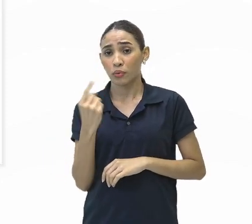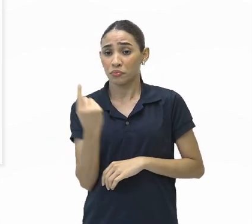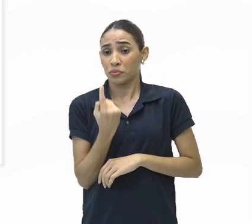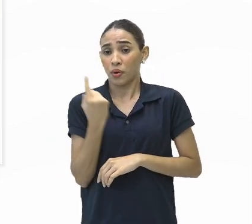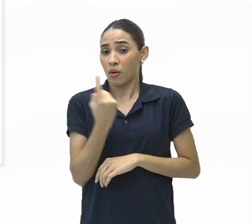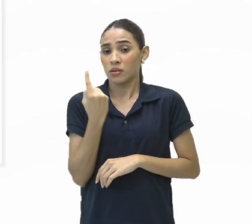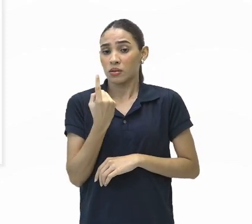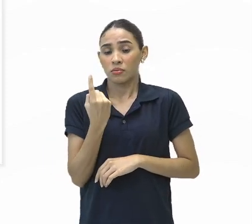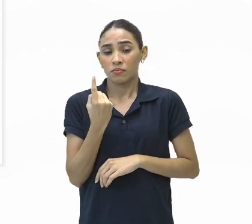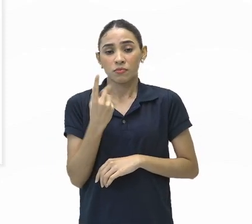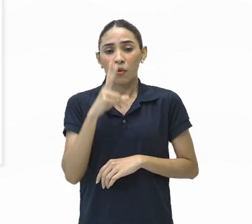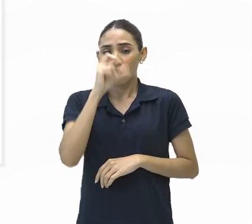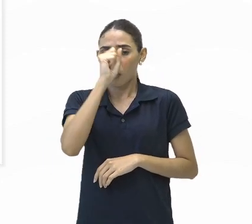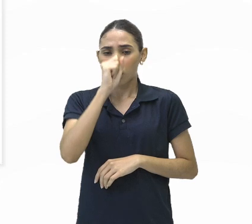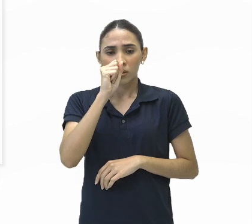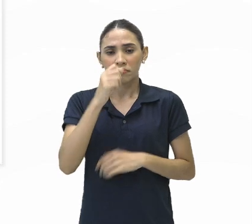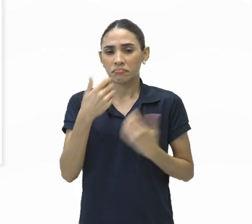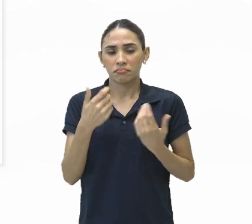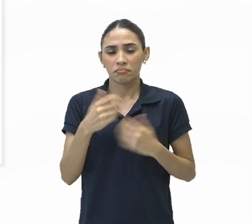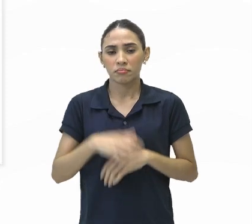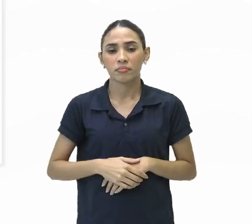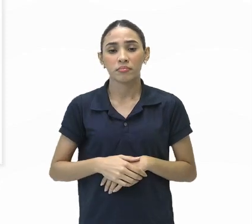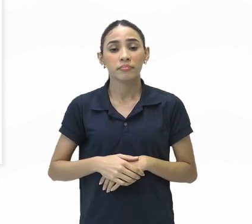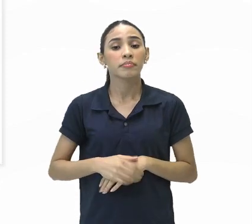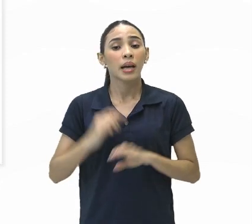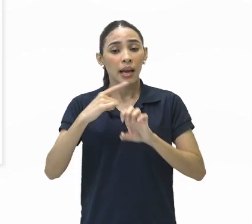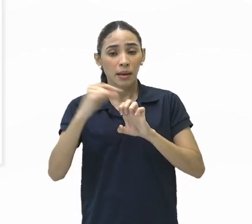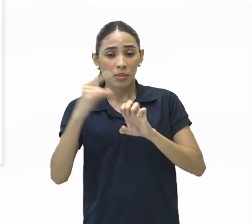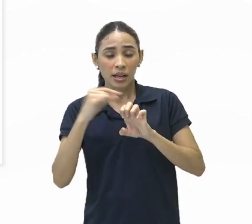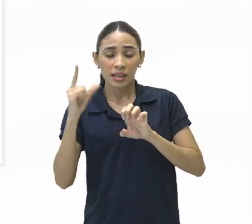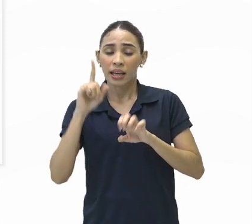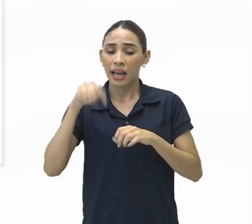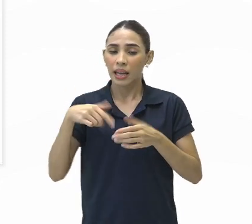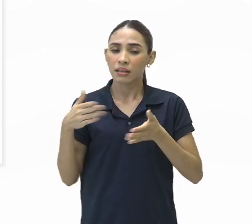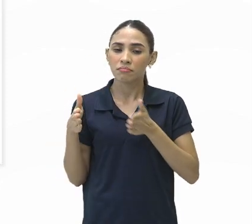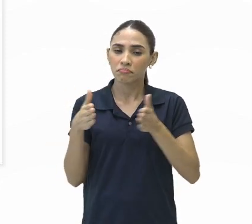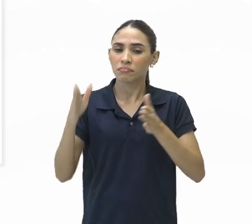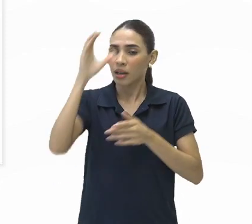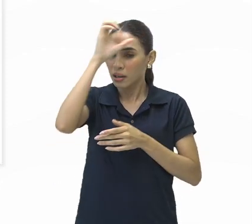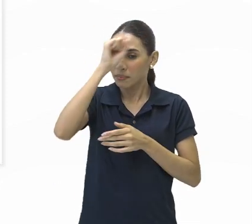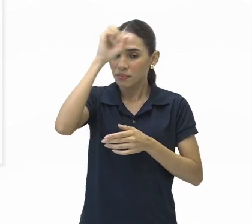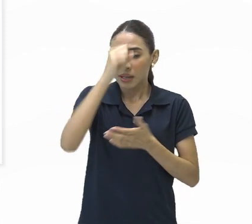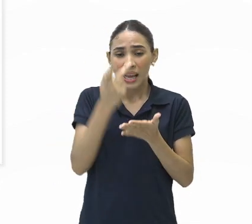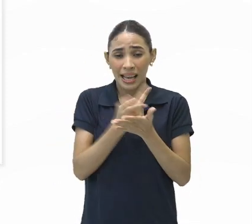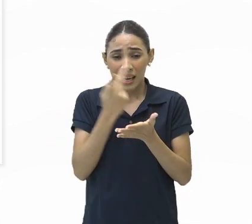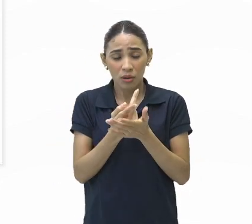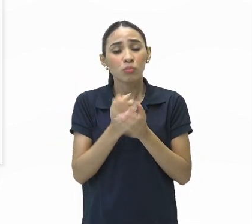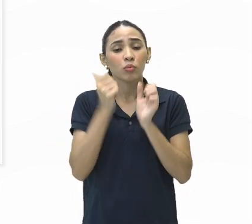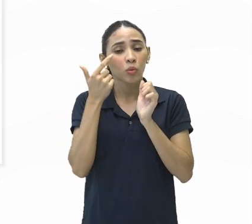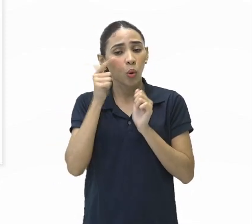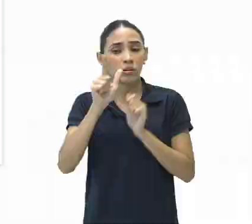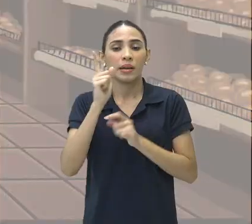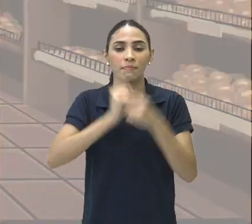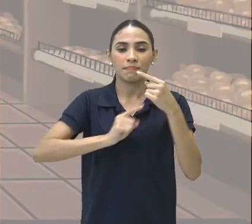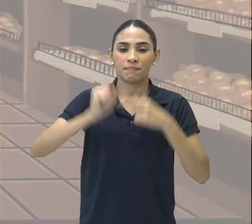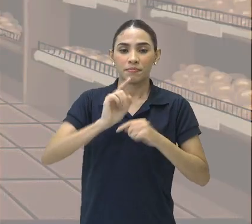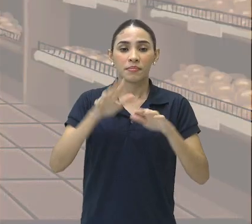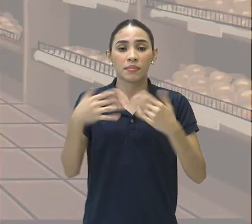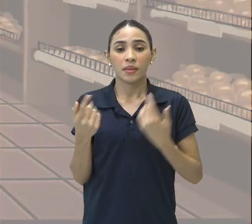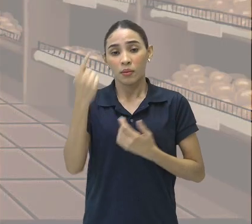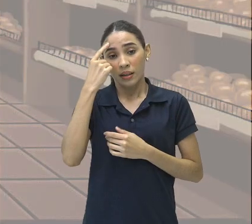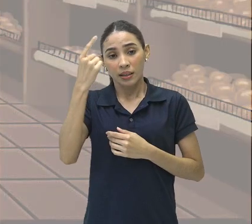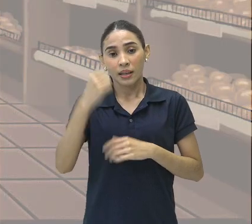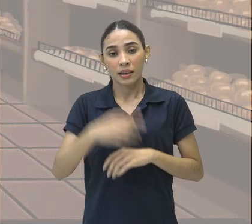né, a sua força de trabalho mesmo. Empreender é um caminho cheio de aprendizados, cada erro é uma chance de melhorar. Então, gente, a